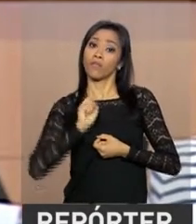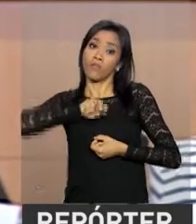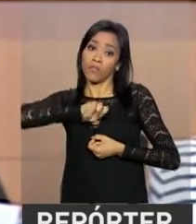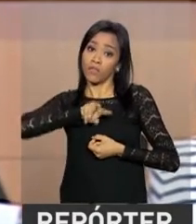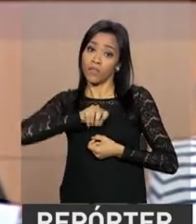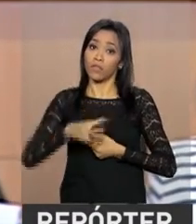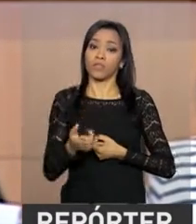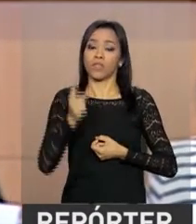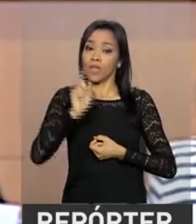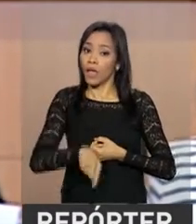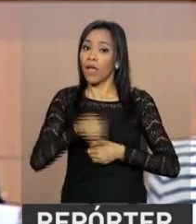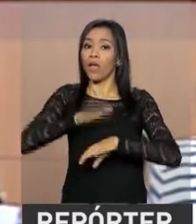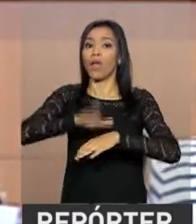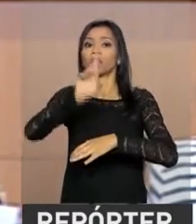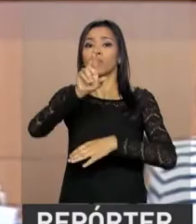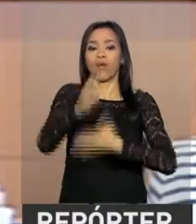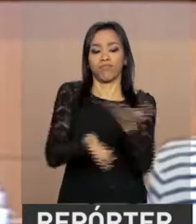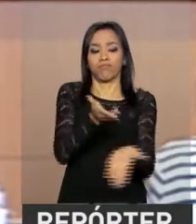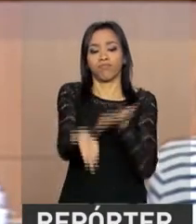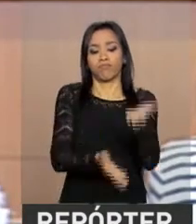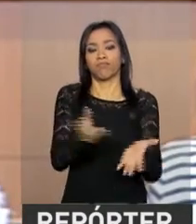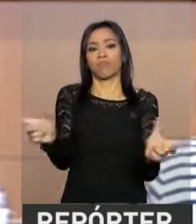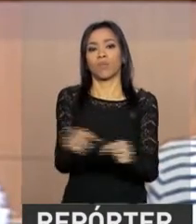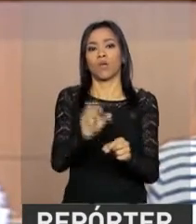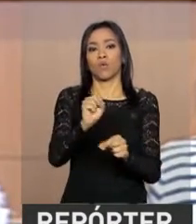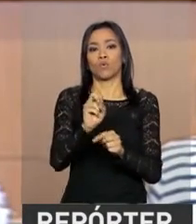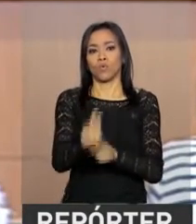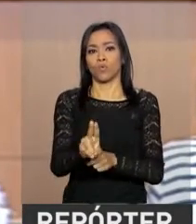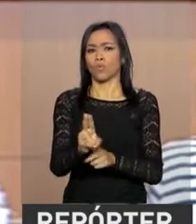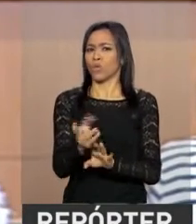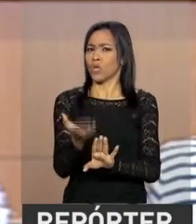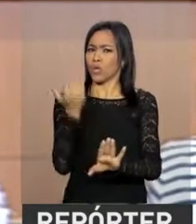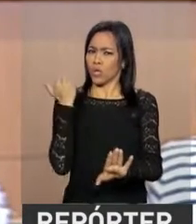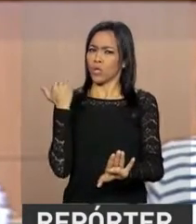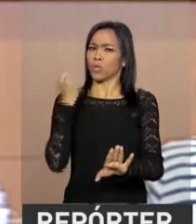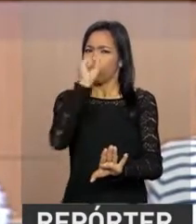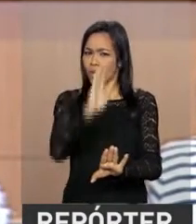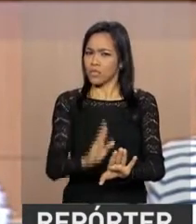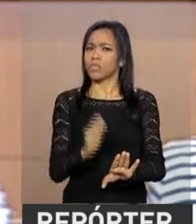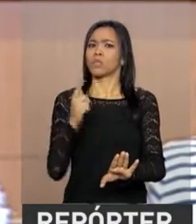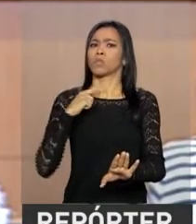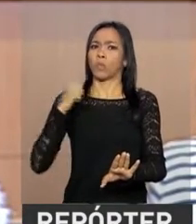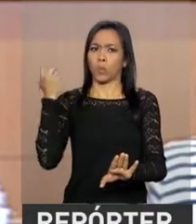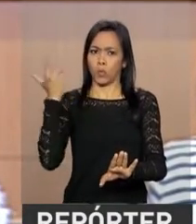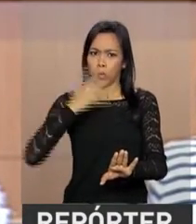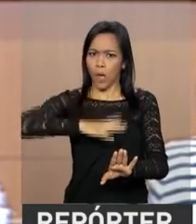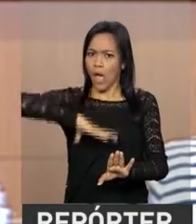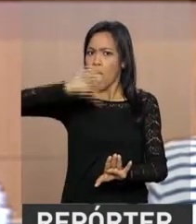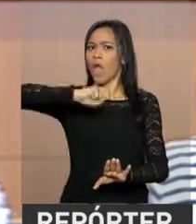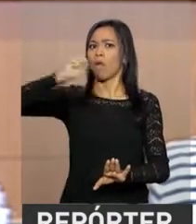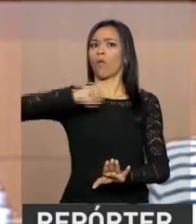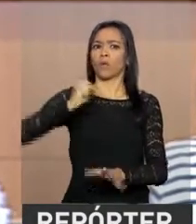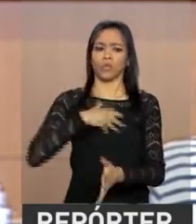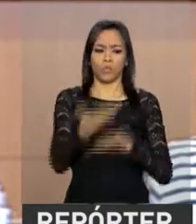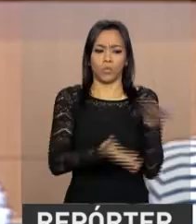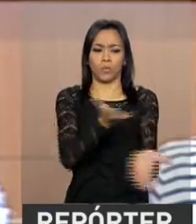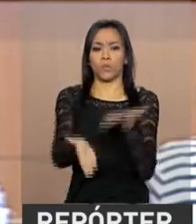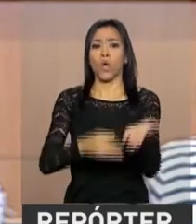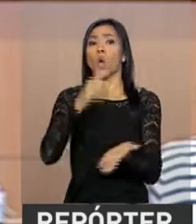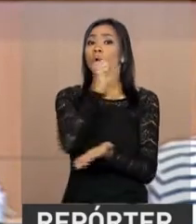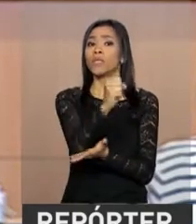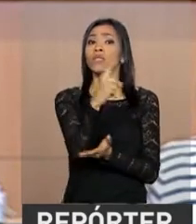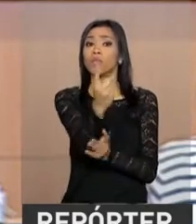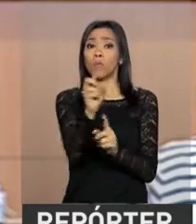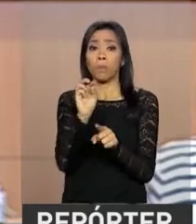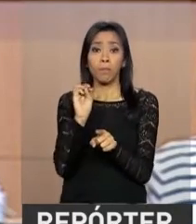saúde lembrando que o brasil bateu um recorde de início de tratamento contra o hiv e aids no ano passado foram 81 mil pessoas